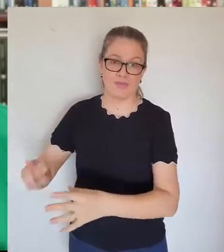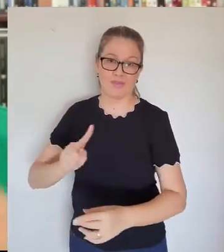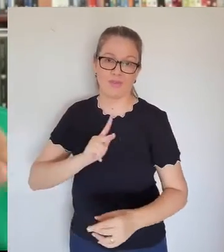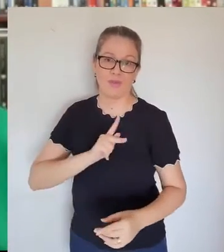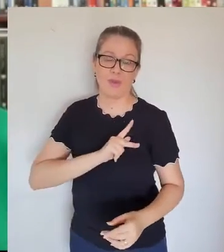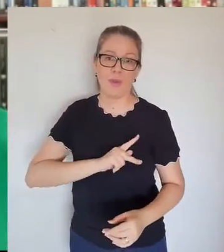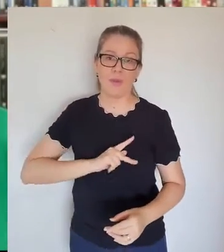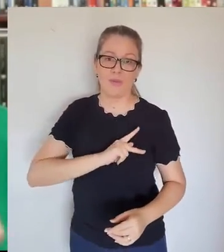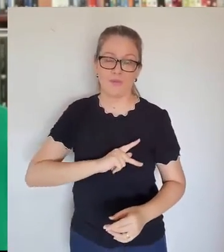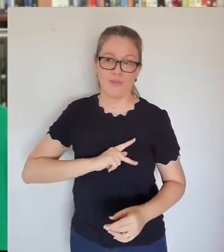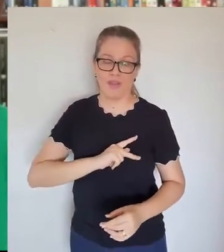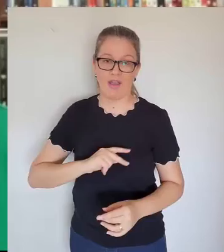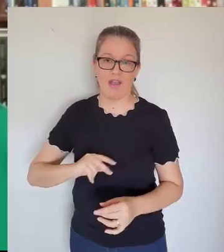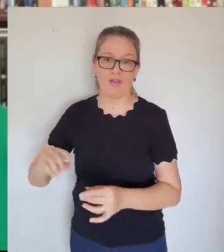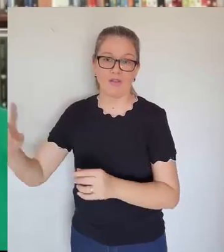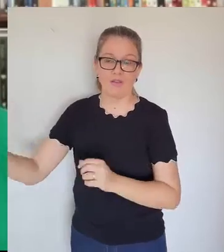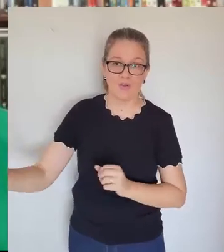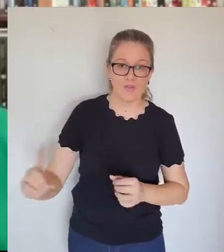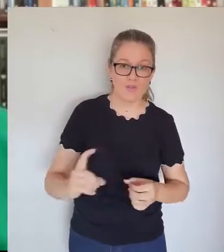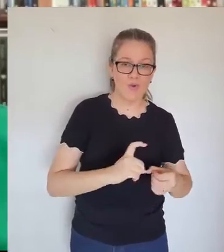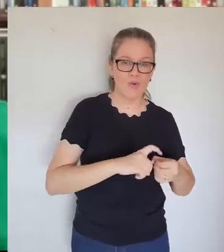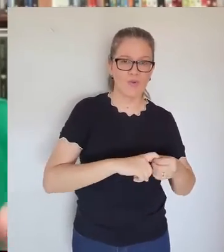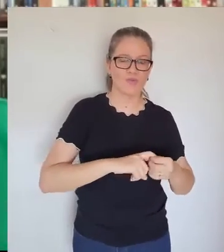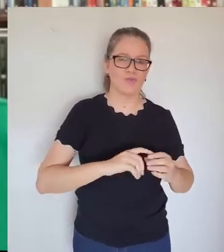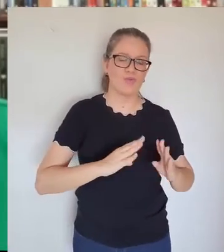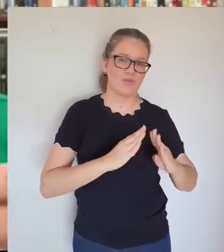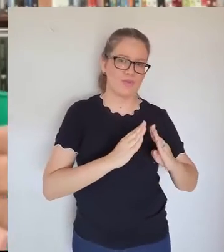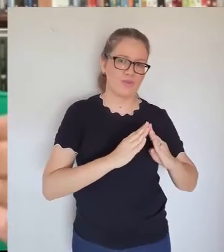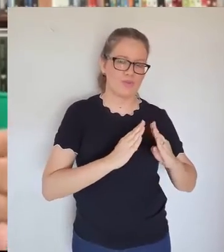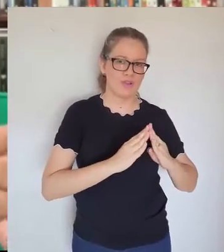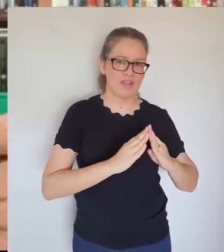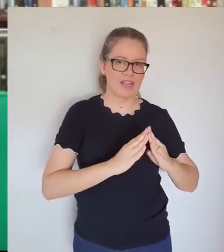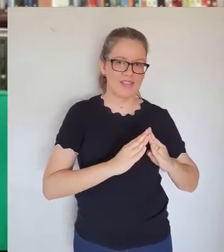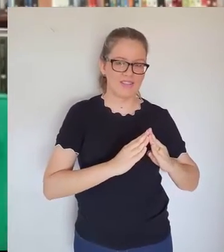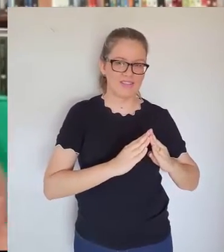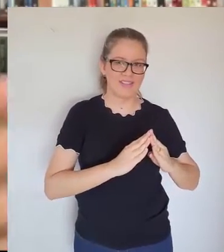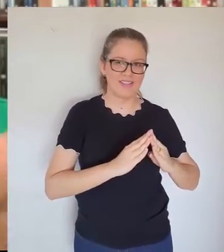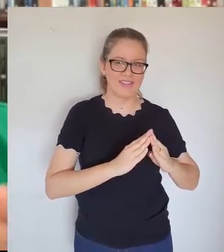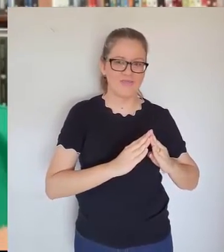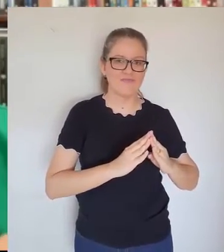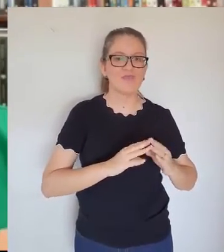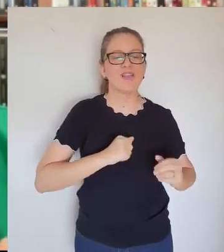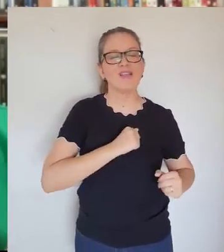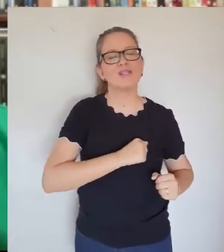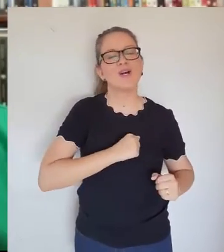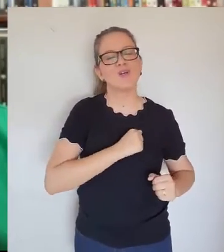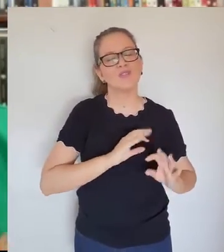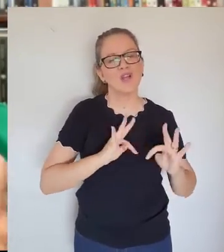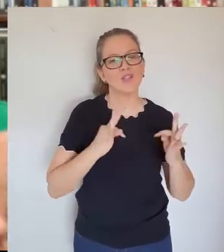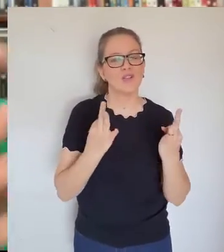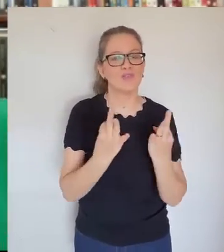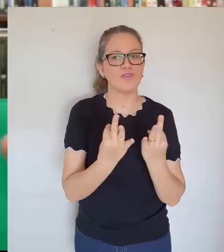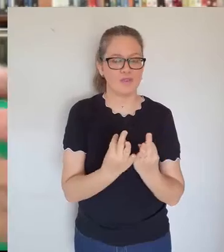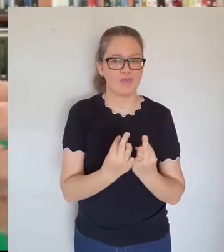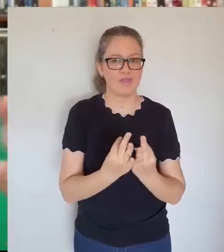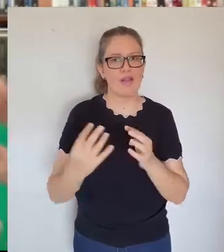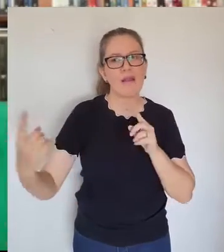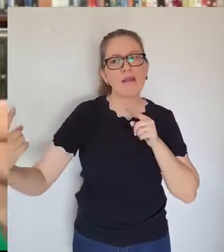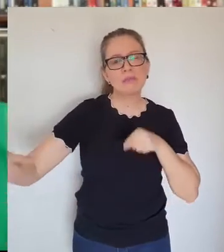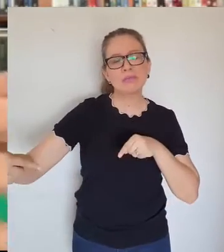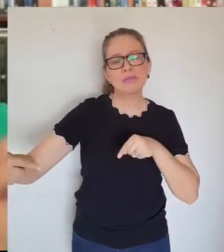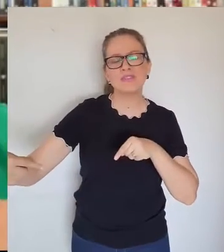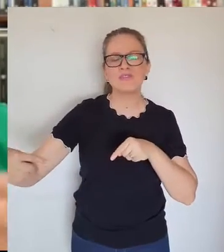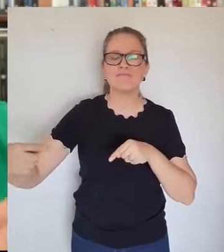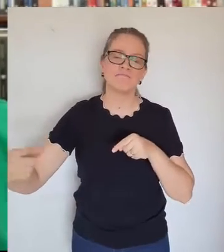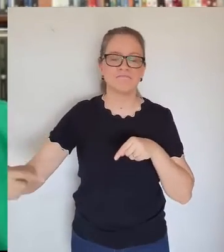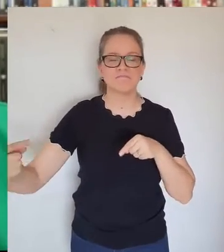Na segunda viagem, Paulo não gostou daquilo e não deixou que ele fosse com eles. Então houve, inclusive, a Bíblia diz,